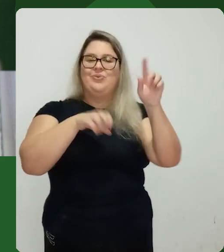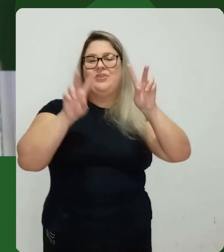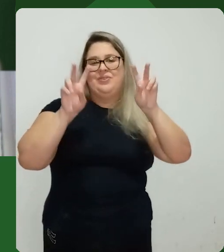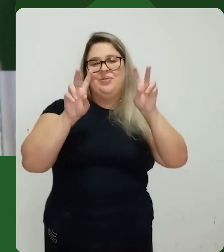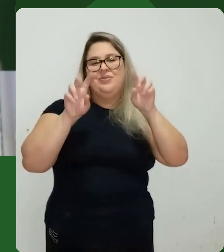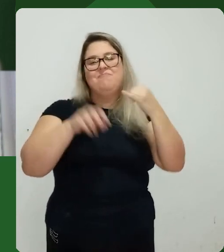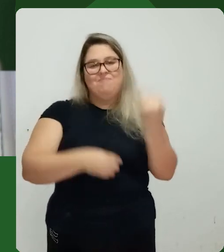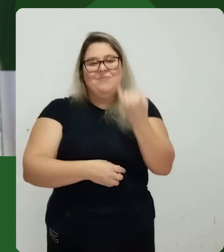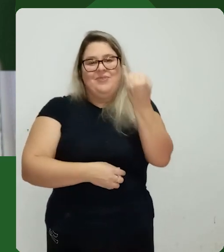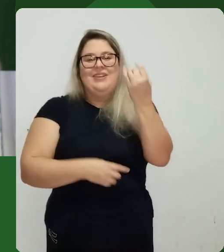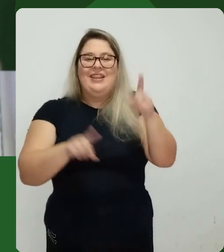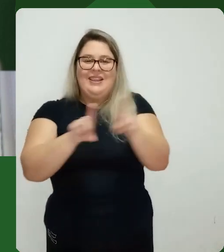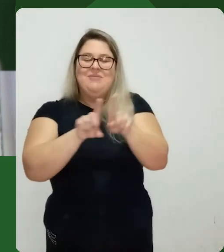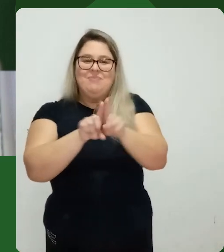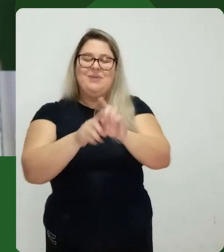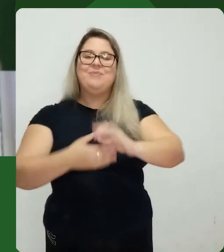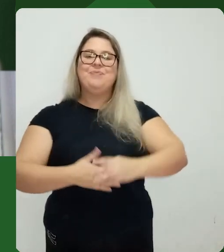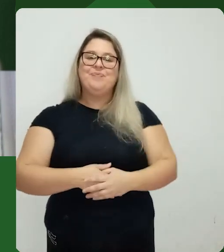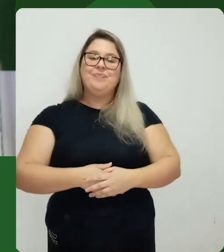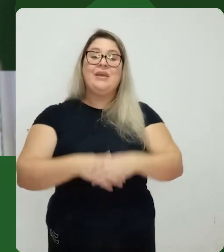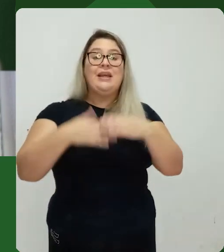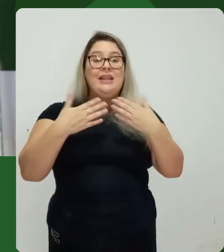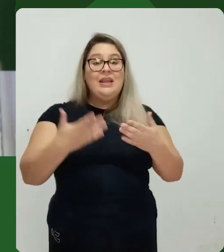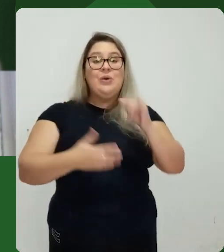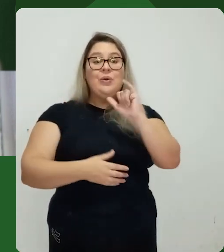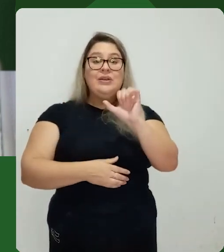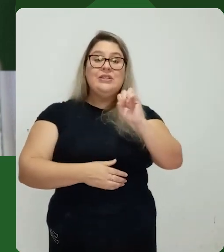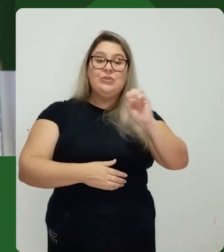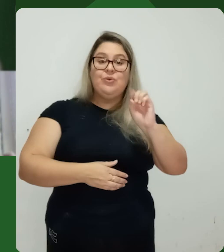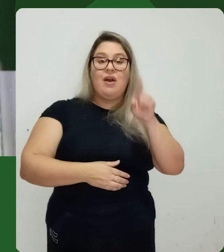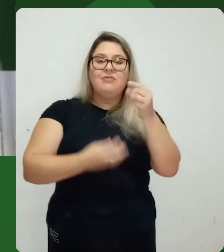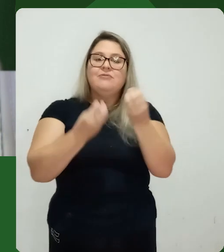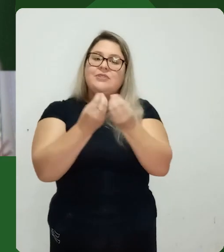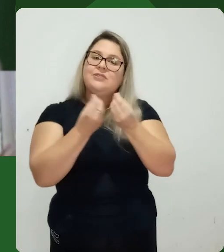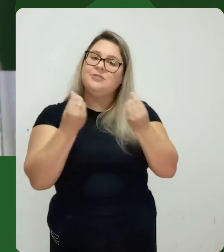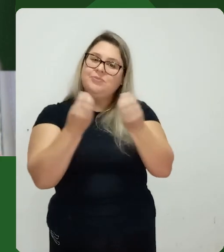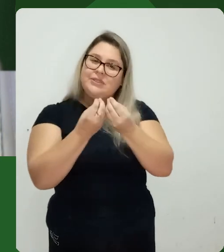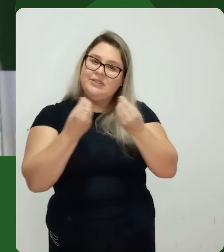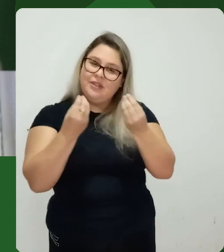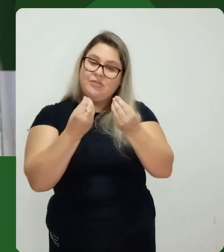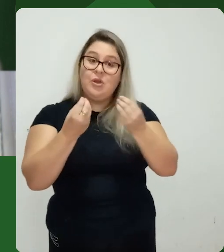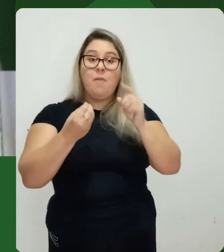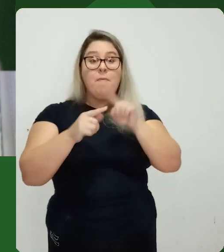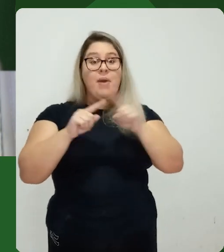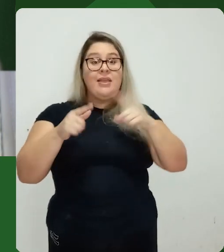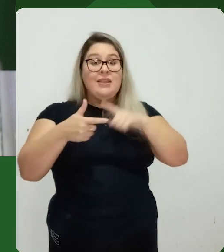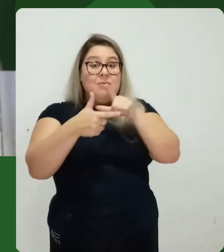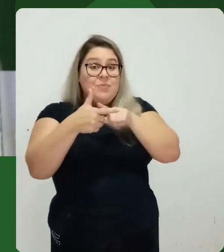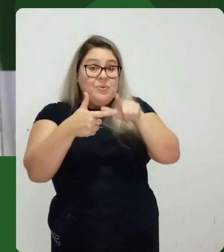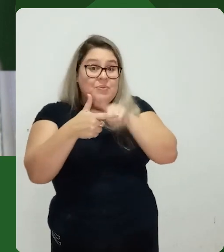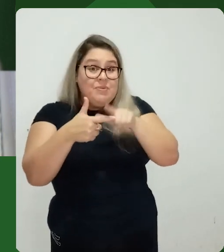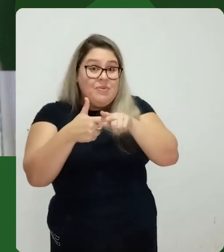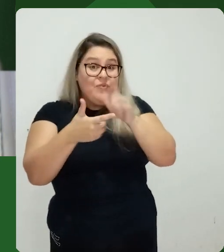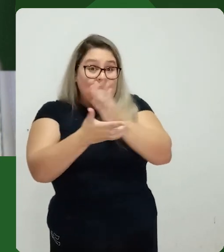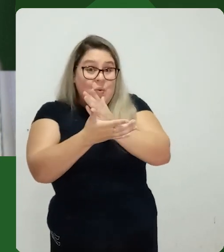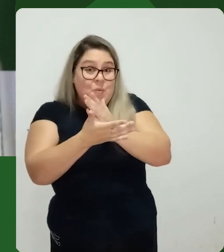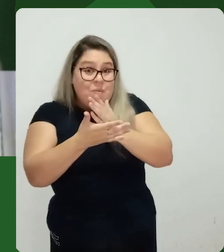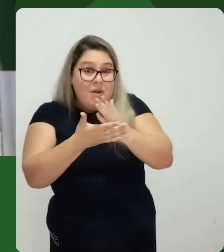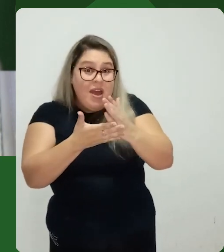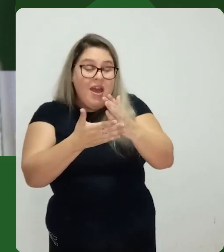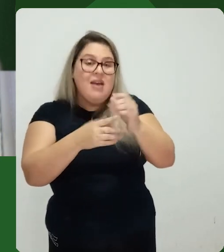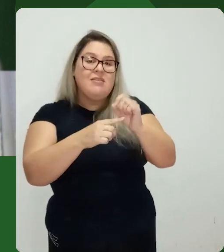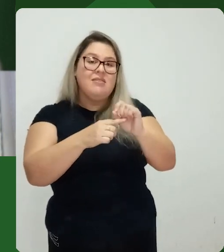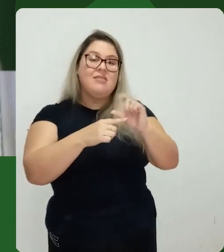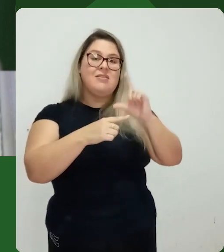voltar, e daí estabiliza, e aí sim começa a fazer a foto. Aí a foto não sai tremida. É só 2 dicasinhas fora aqui do assunto, mas acho que elas são bem